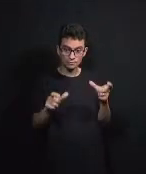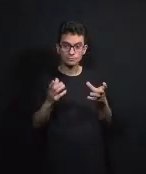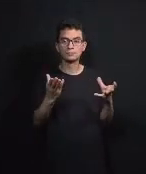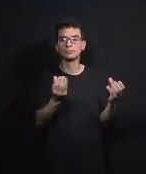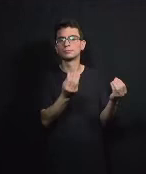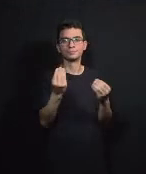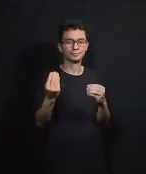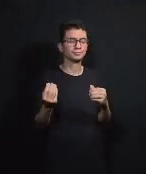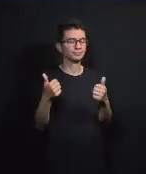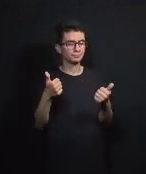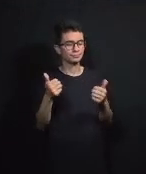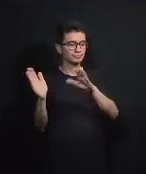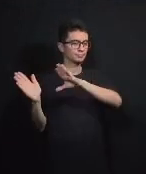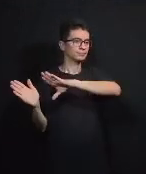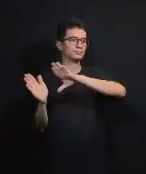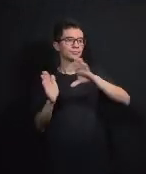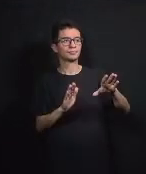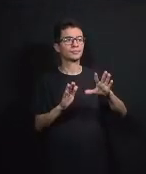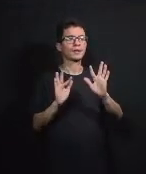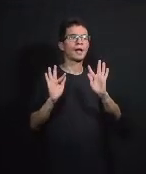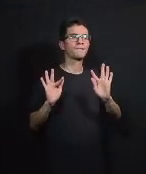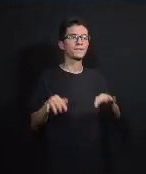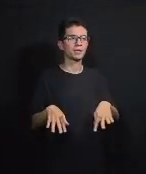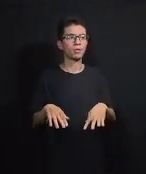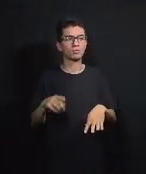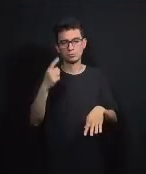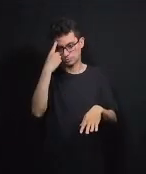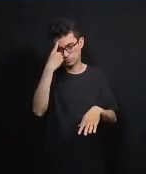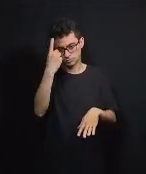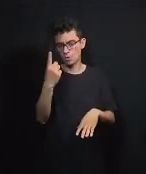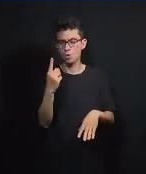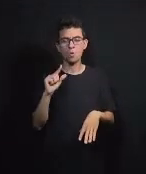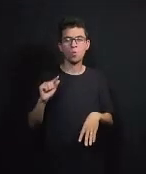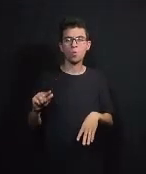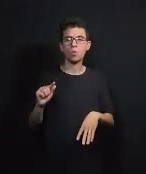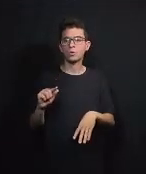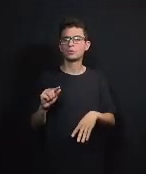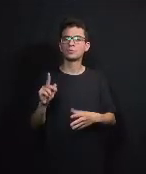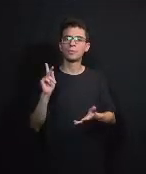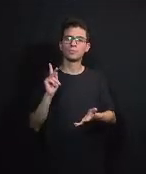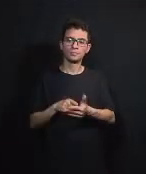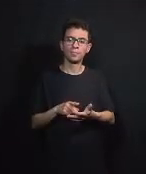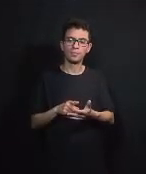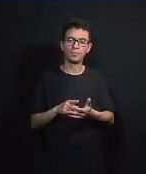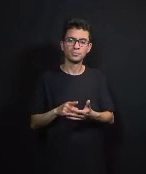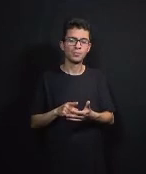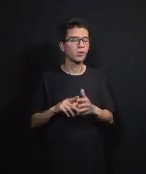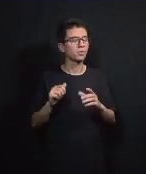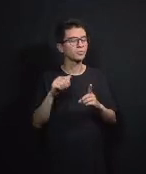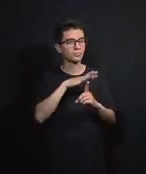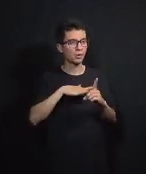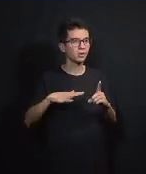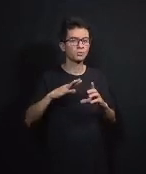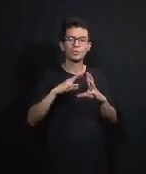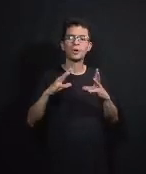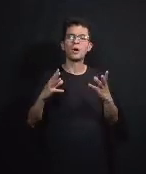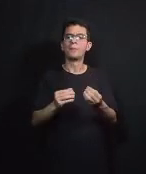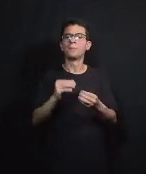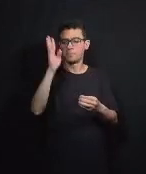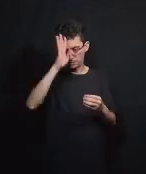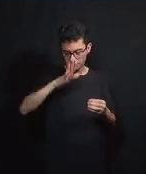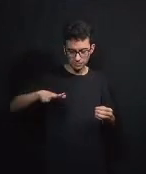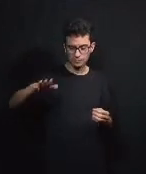E um último ponto, agora realmente um último ponto, é o fato de que essa sociedade brasileira, uma parte dessa